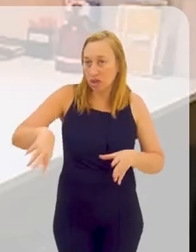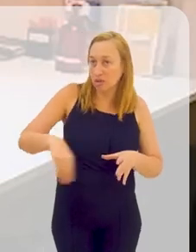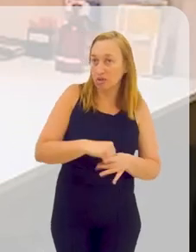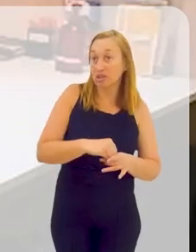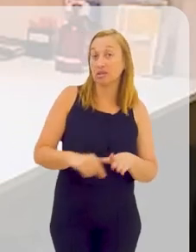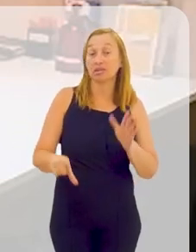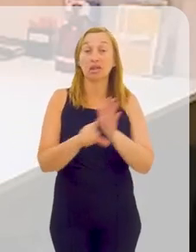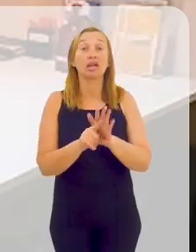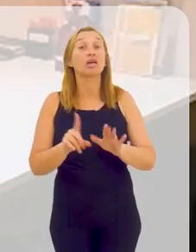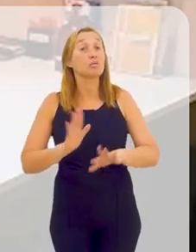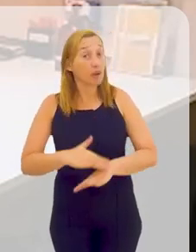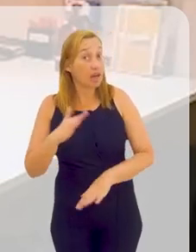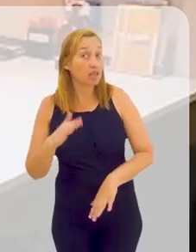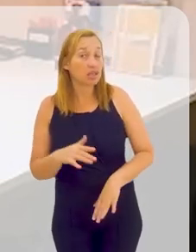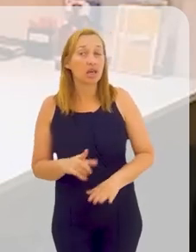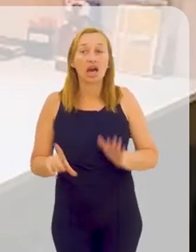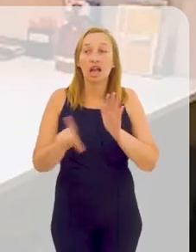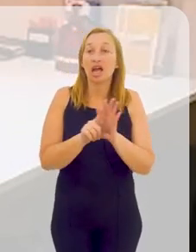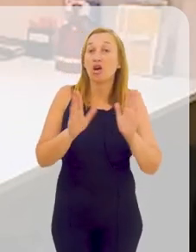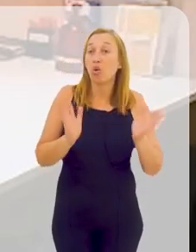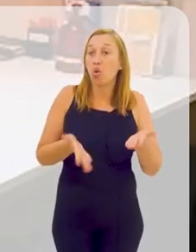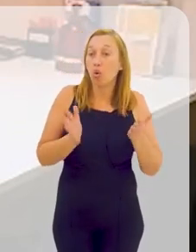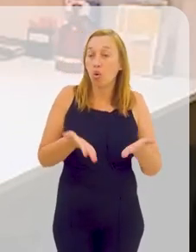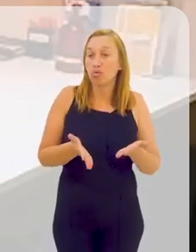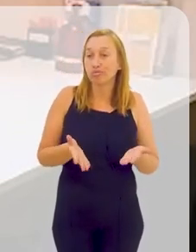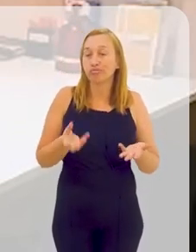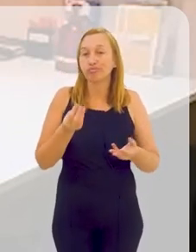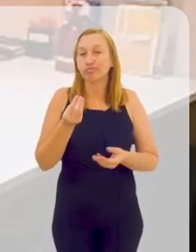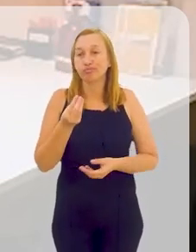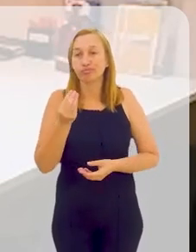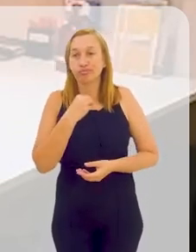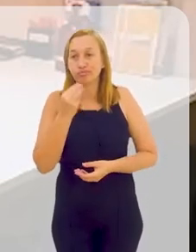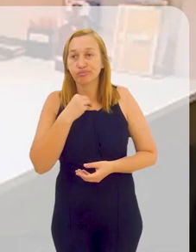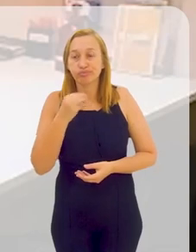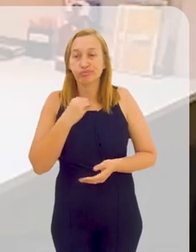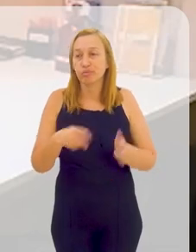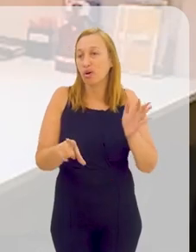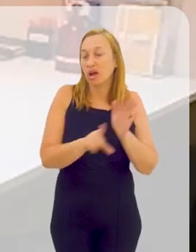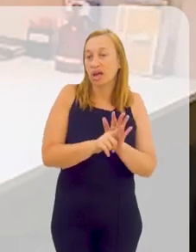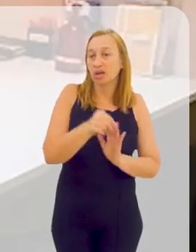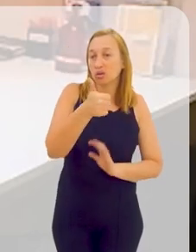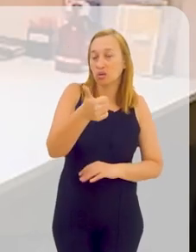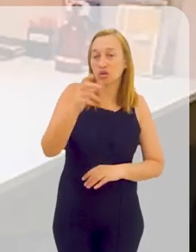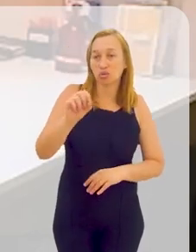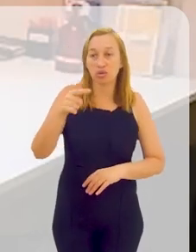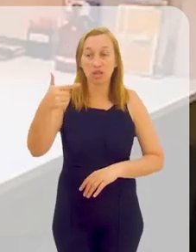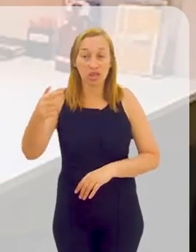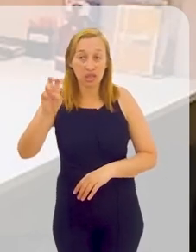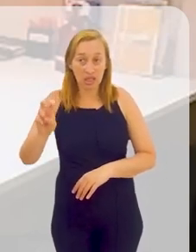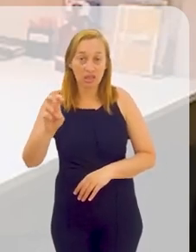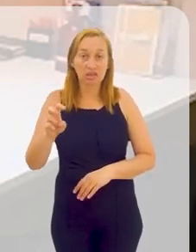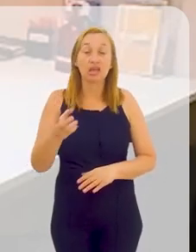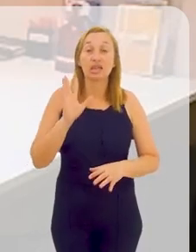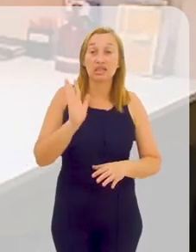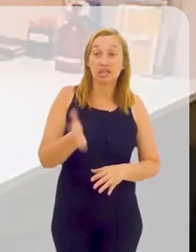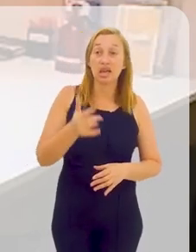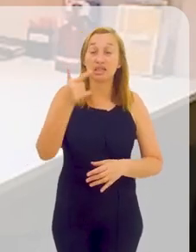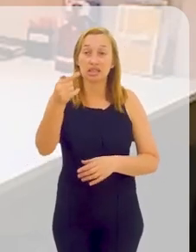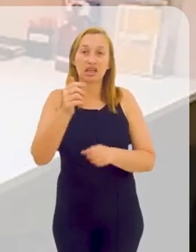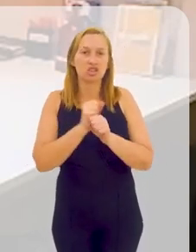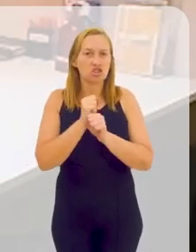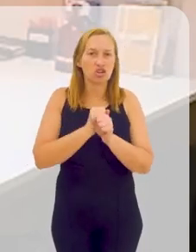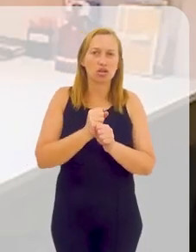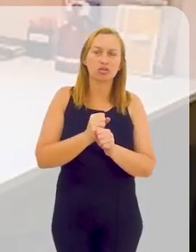viu a implementação dessa lei e mais a lei hoje ela já está defasada porque é uma lei de 2015 já passaram sete anos